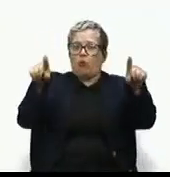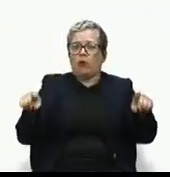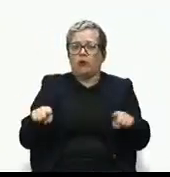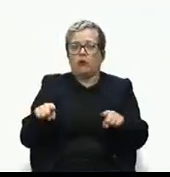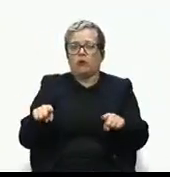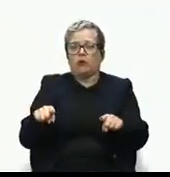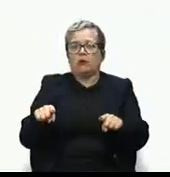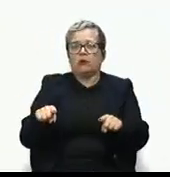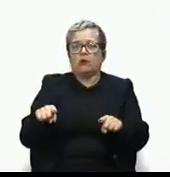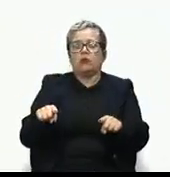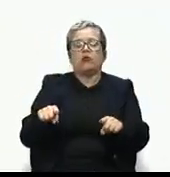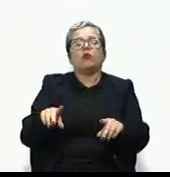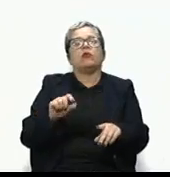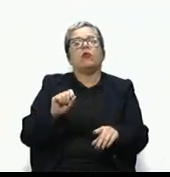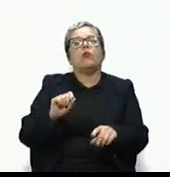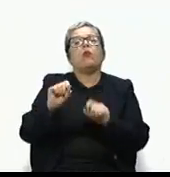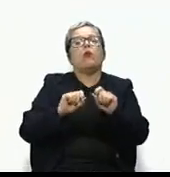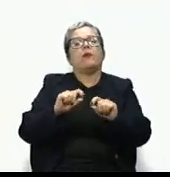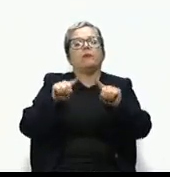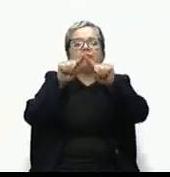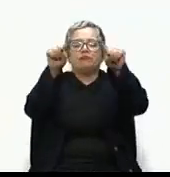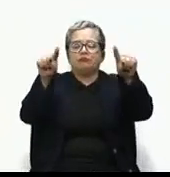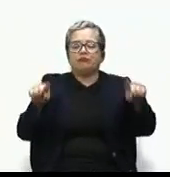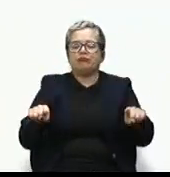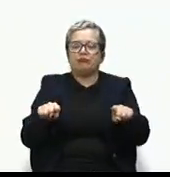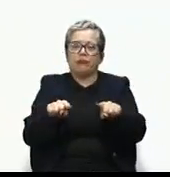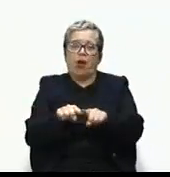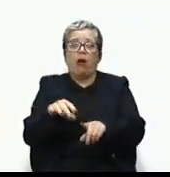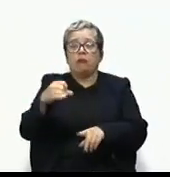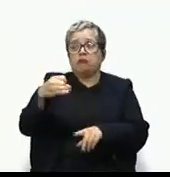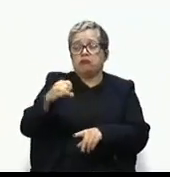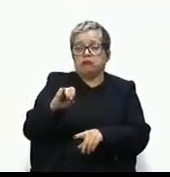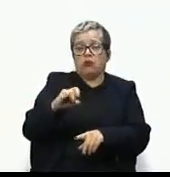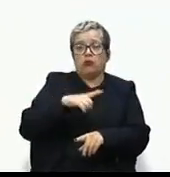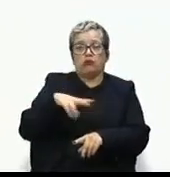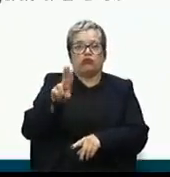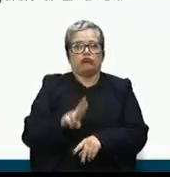tipo quadrada. Se nós pegarmos aqui